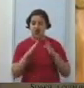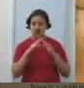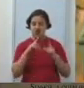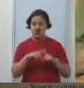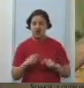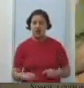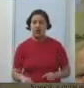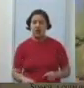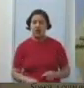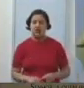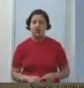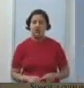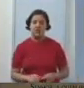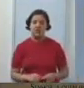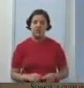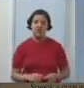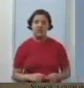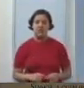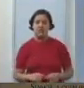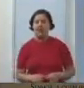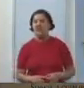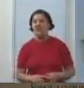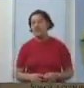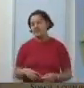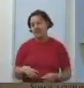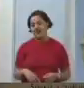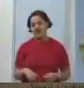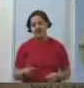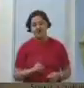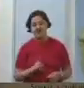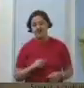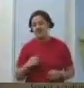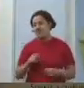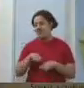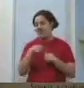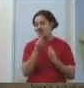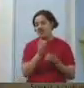chama centésimo. Em outros vídeos chama milésimo, quatrilésimo.